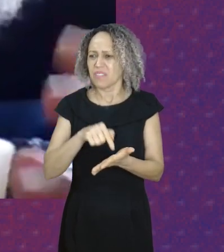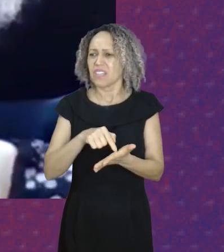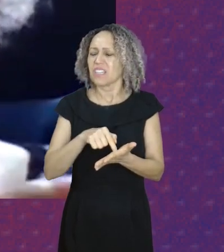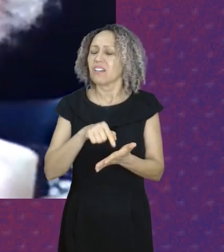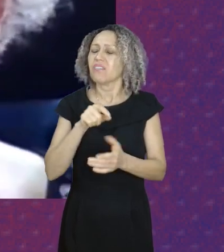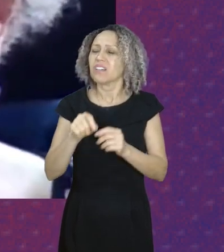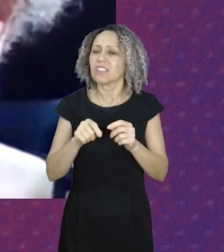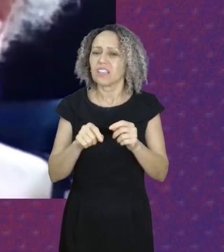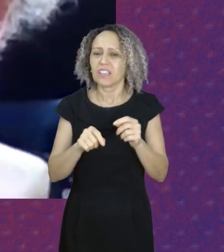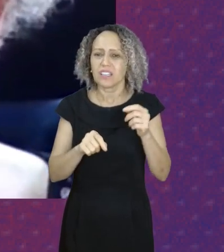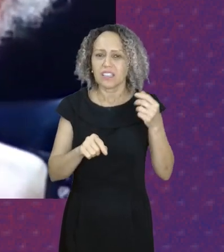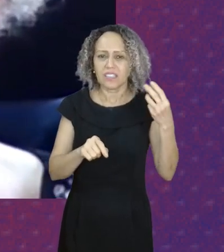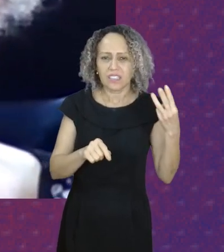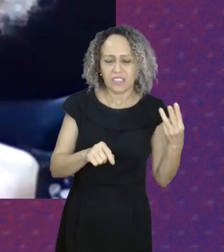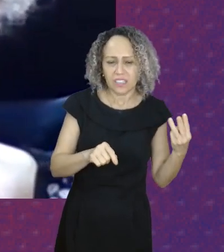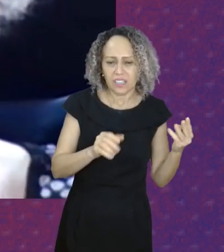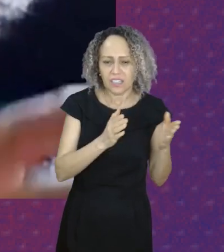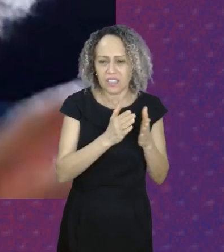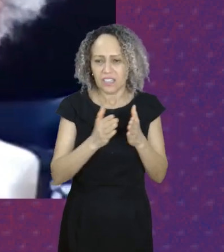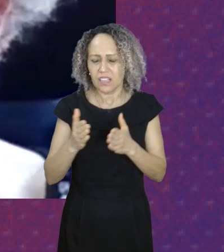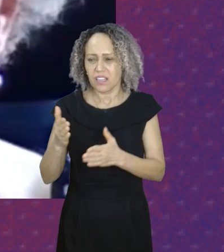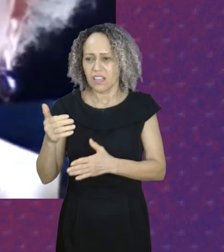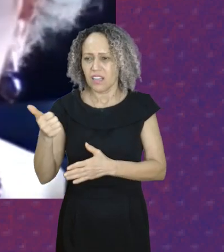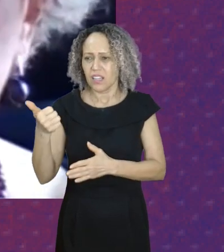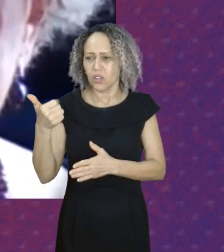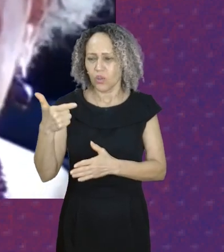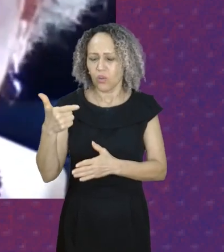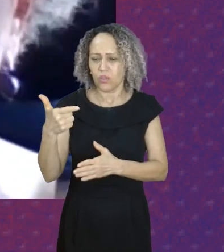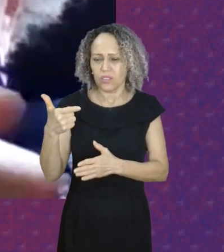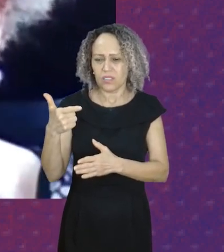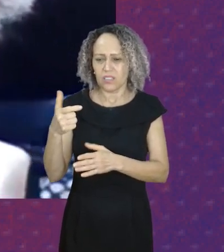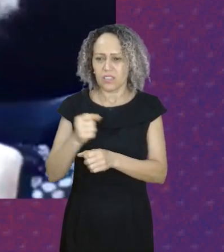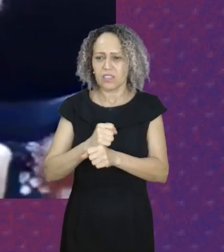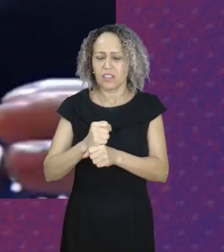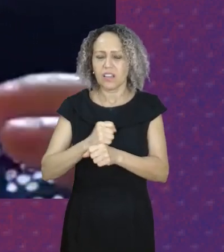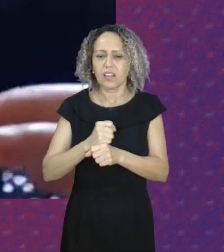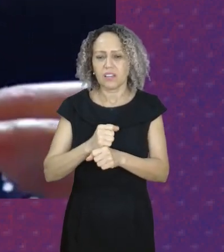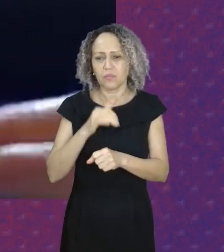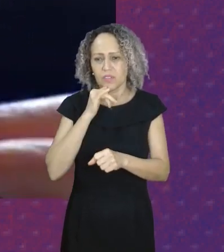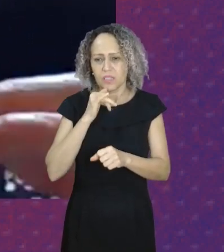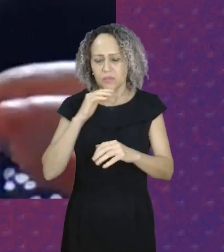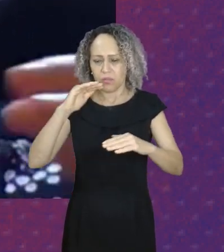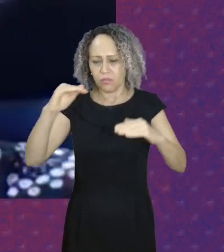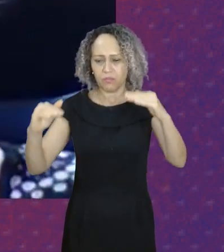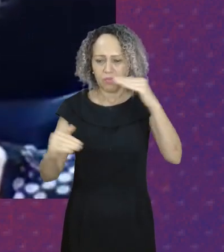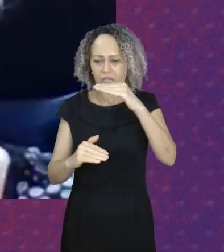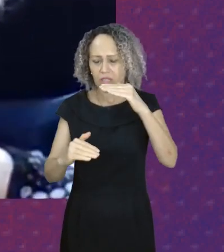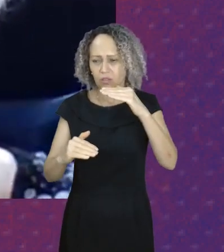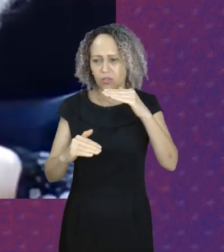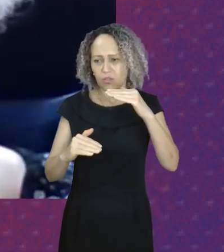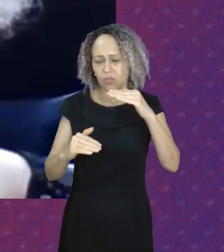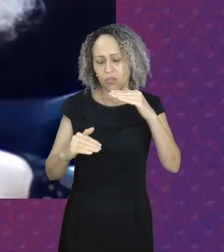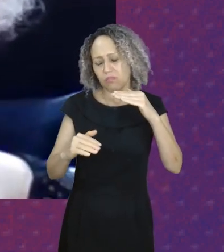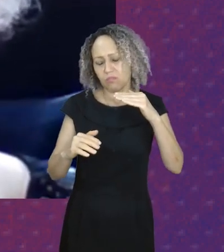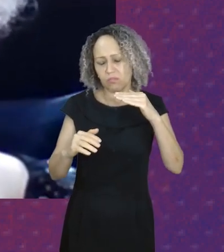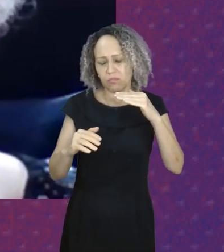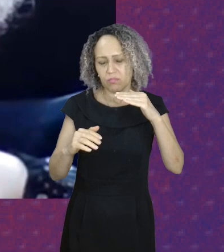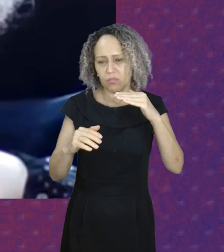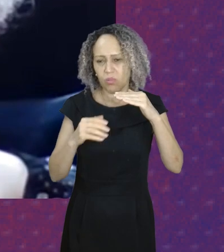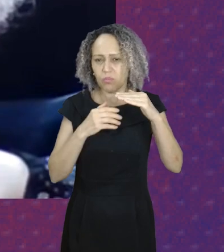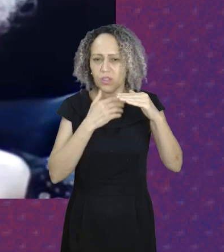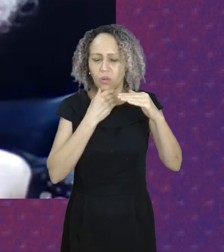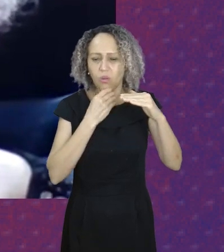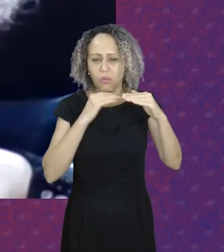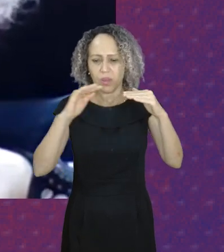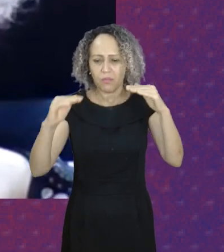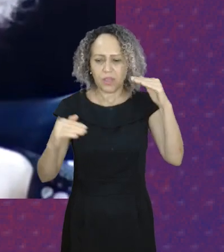E se for em menores de 14 anos ou mulheres incapazes,